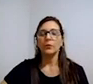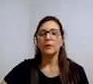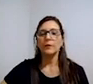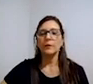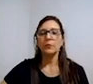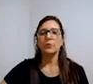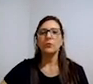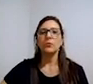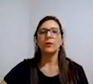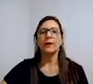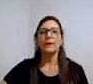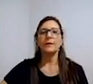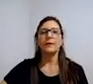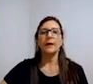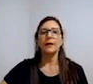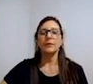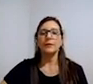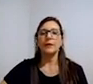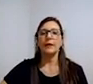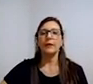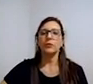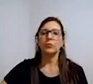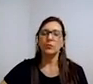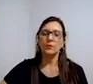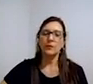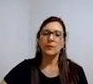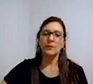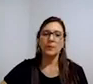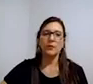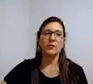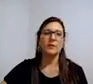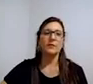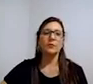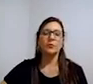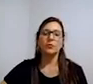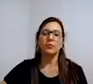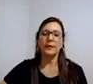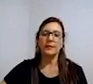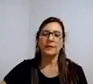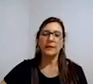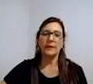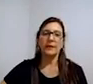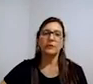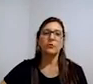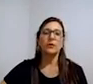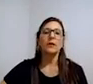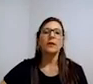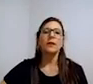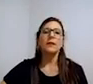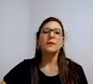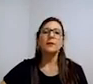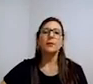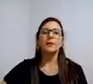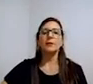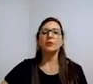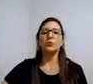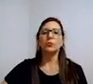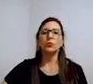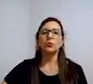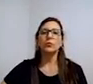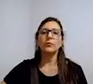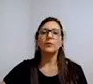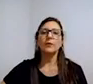O tecido muscular estriado esquelético, ou simplesmente tecido muscular esquelético, ele está presente